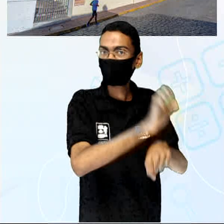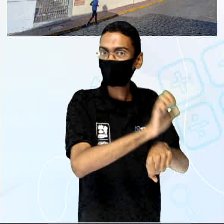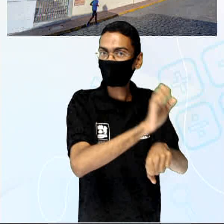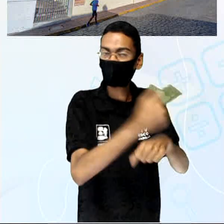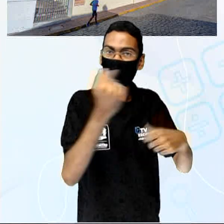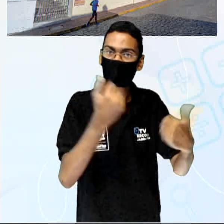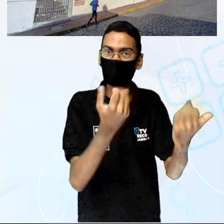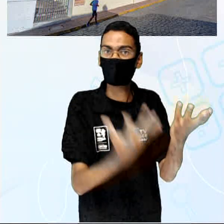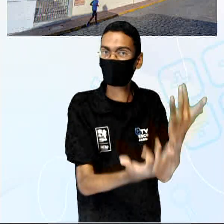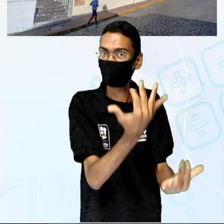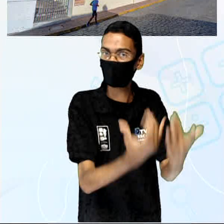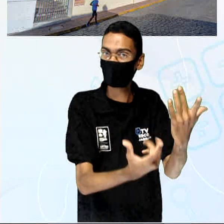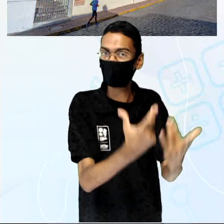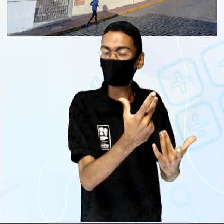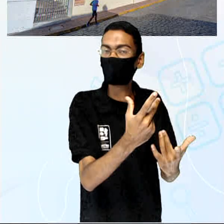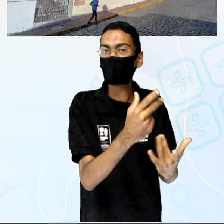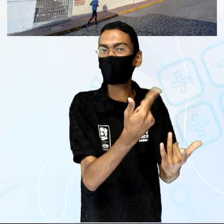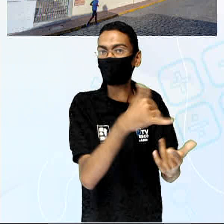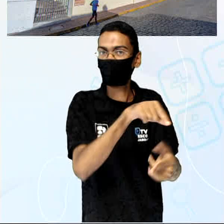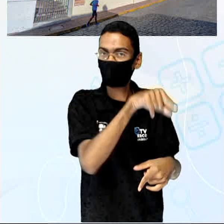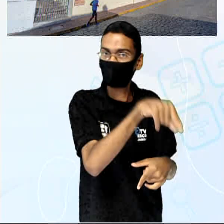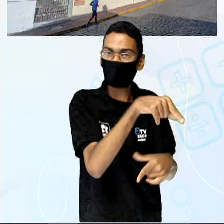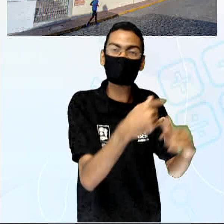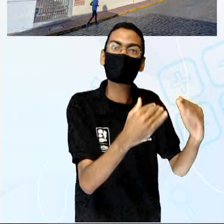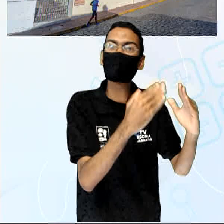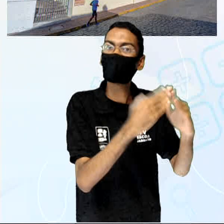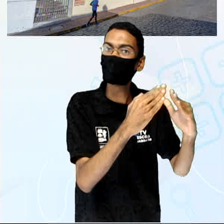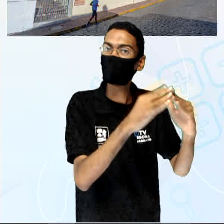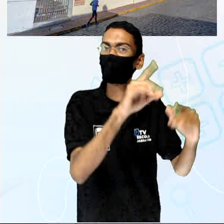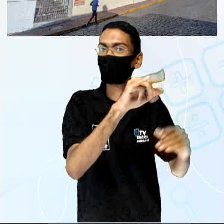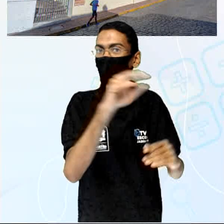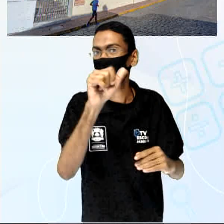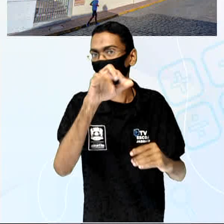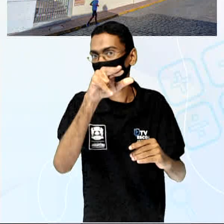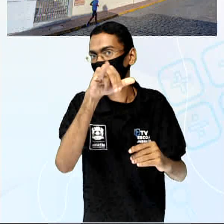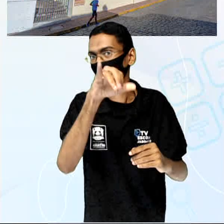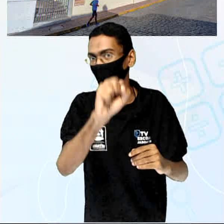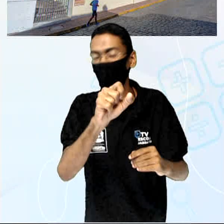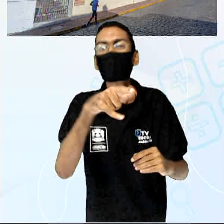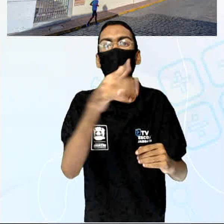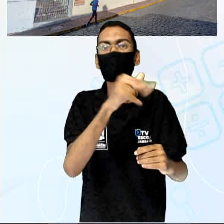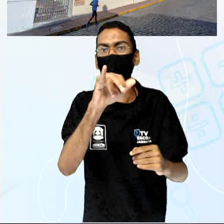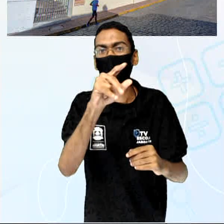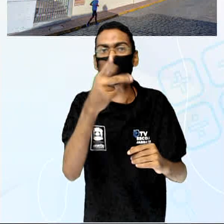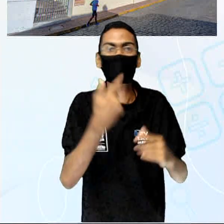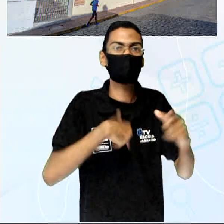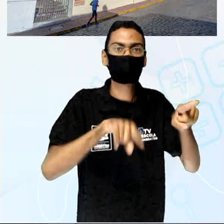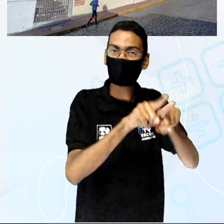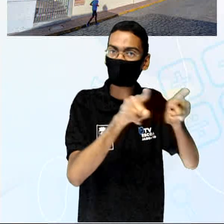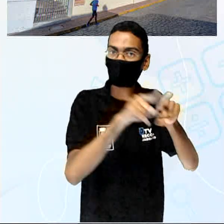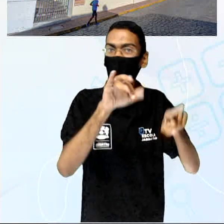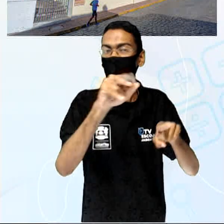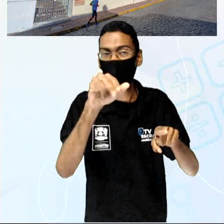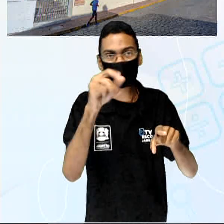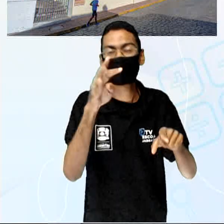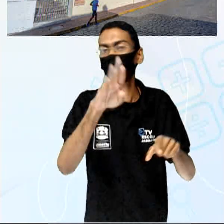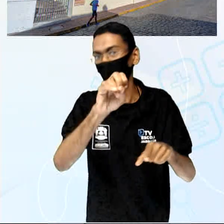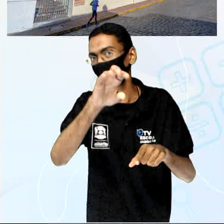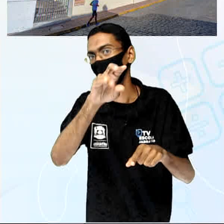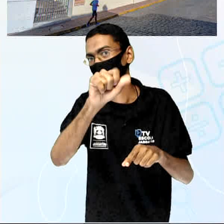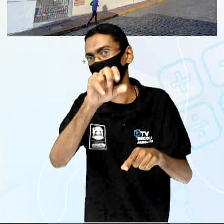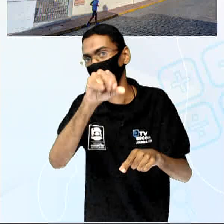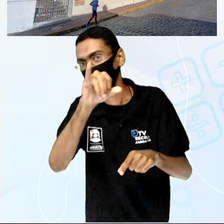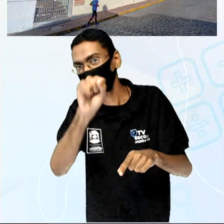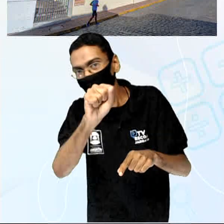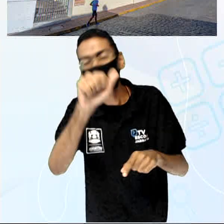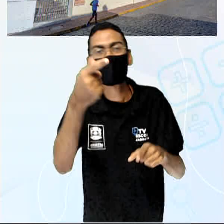Municipal. E além disso, tentaram perseguir os aliados do governador Sebastião de Castro Caldas Barbosa, que foi visto por eles como